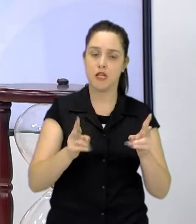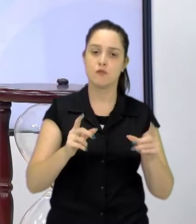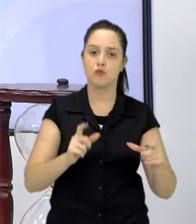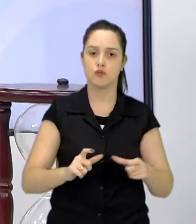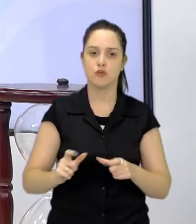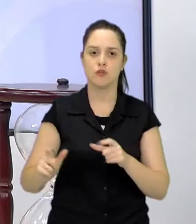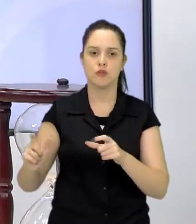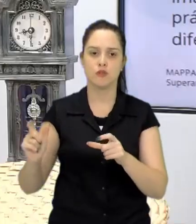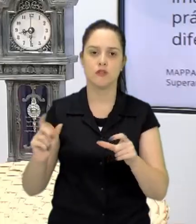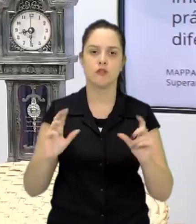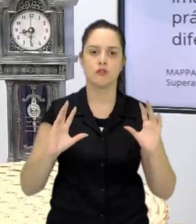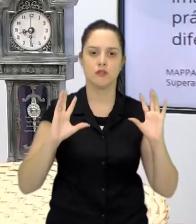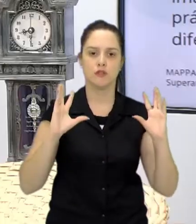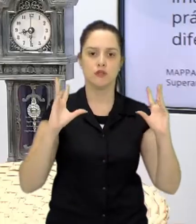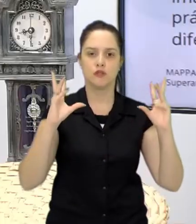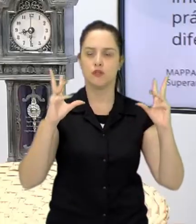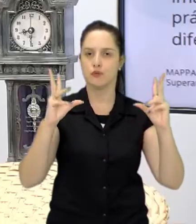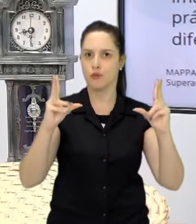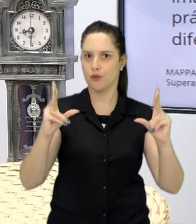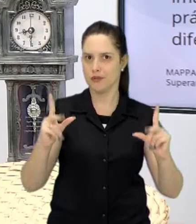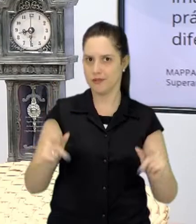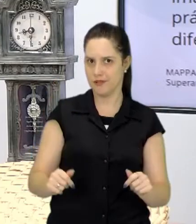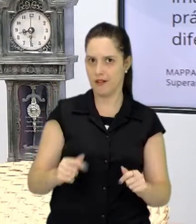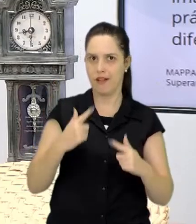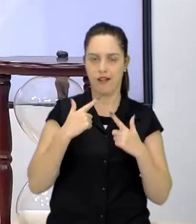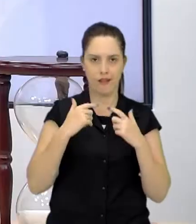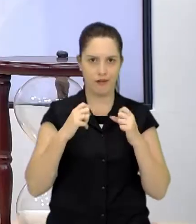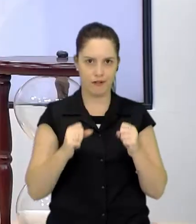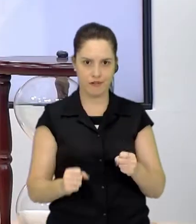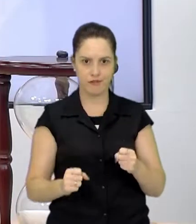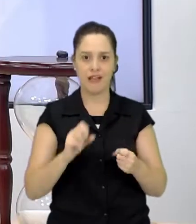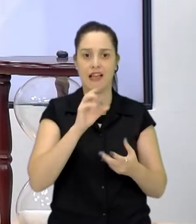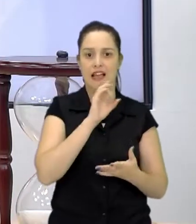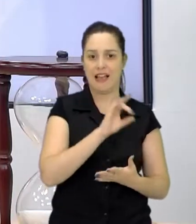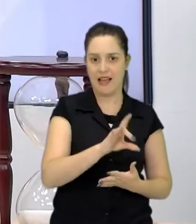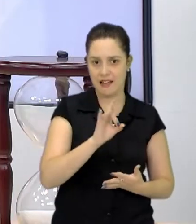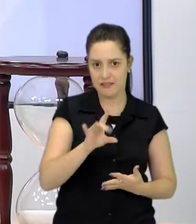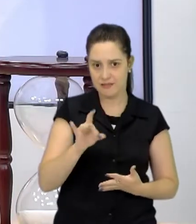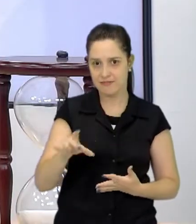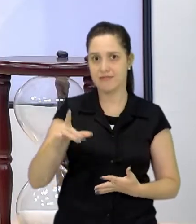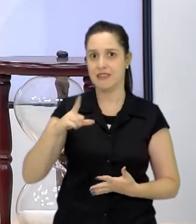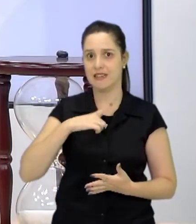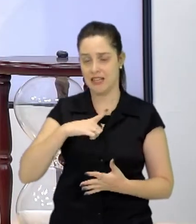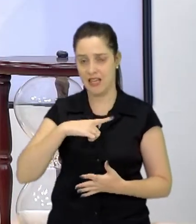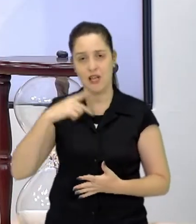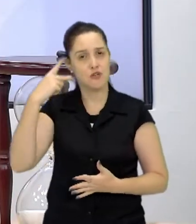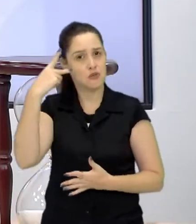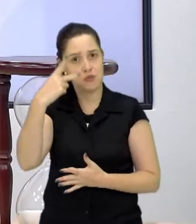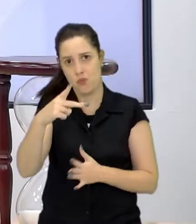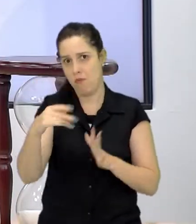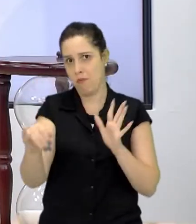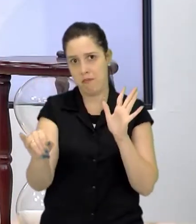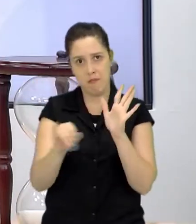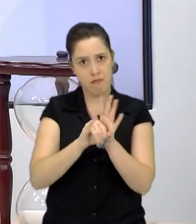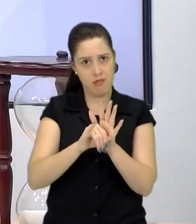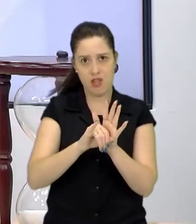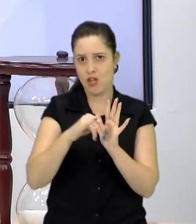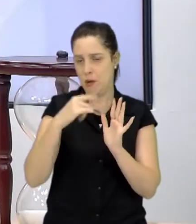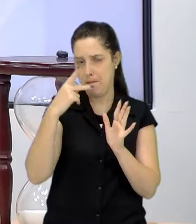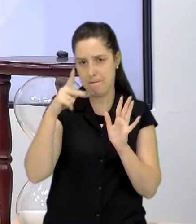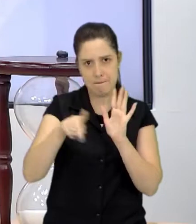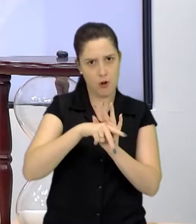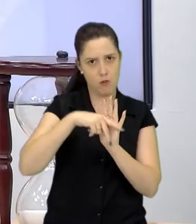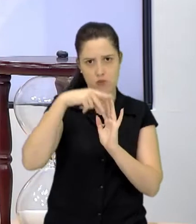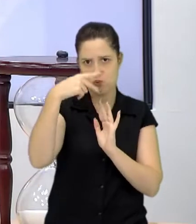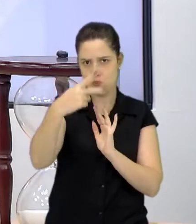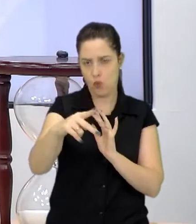são únicas, não vão falar todas iguais, porque cada um tem a sua identidade, o seu grupo, a sua crença, ou alguns vieram de